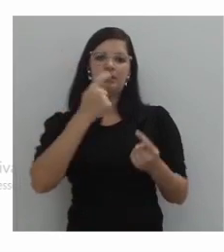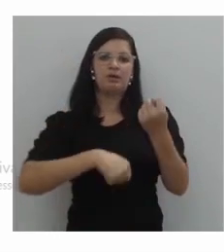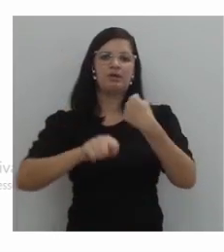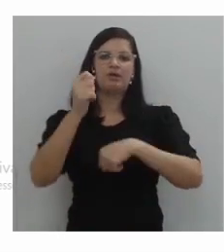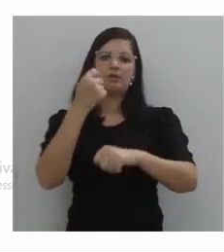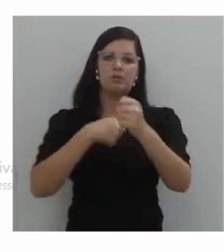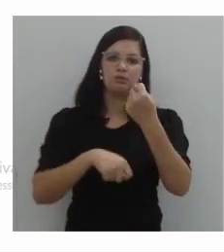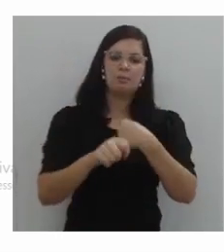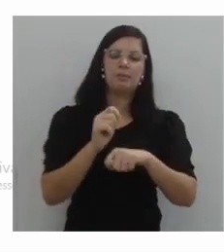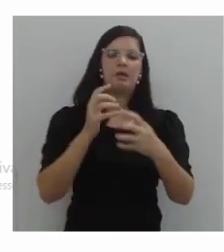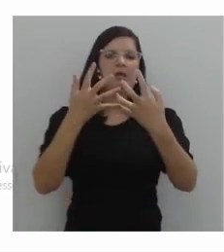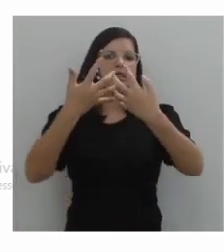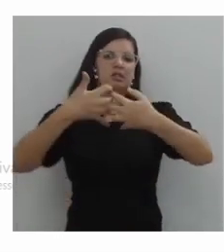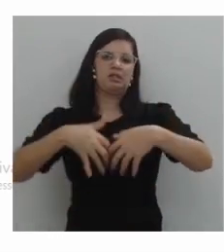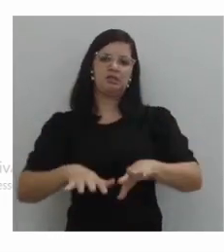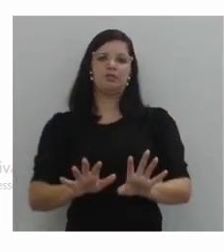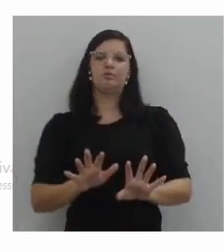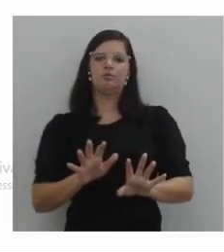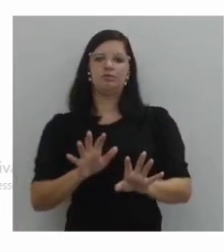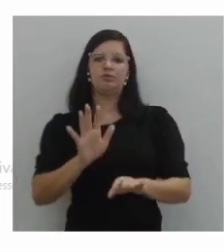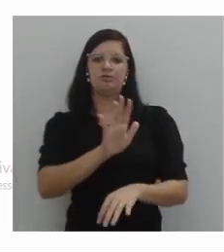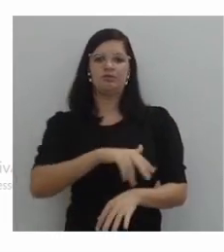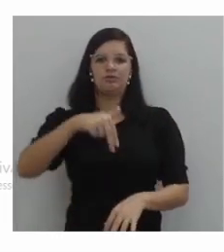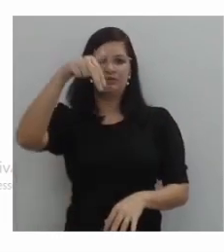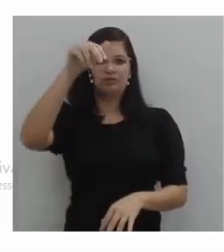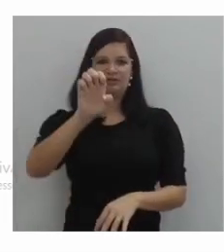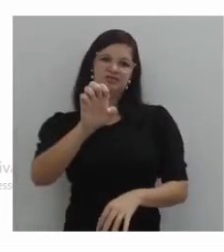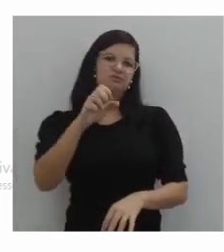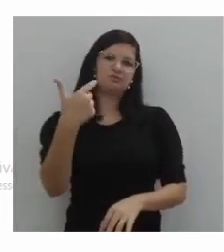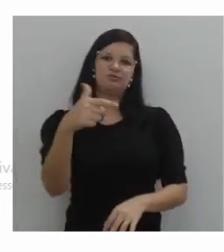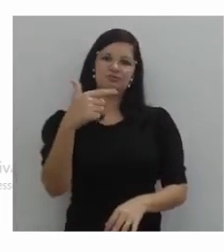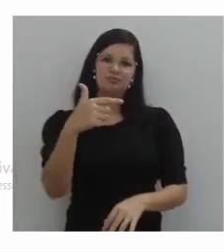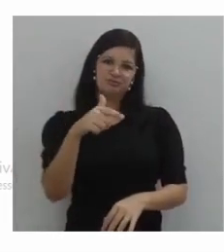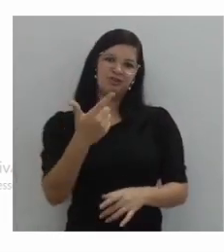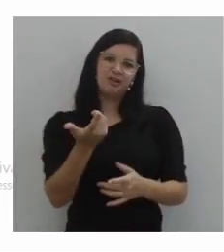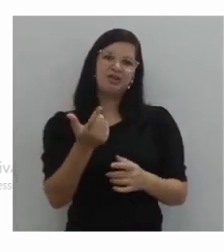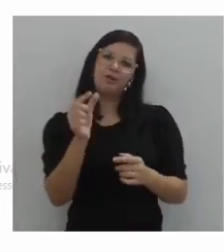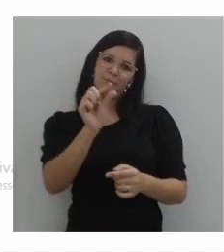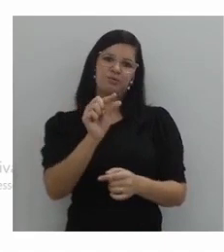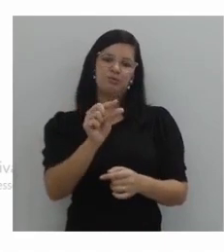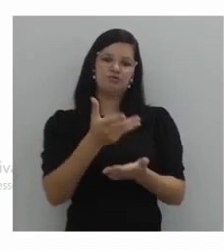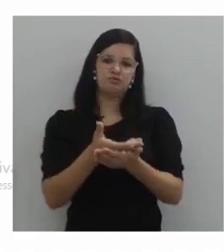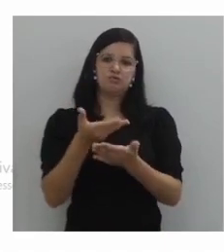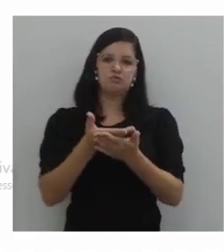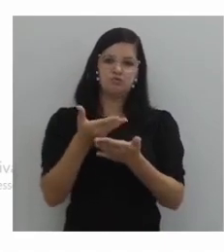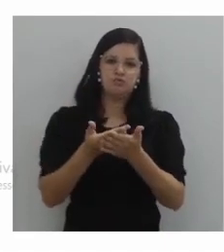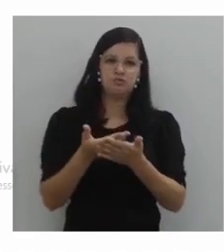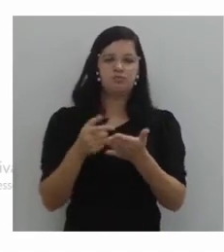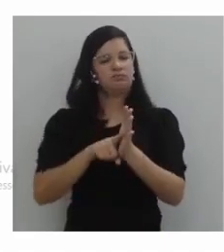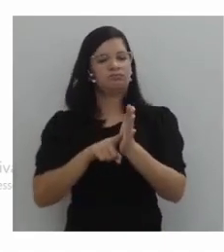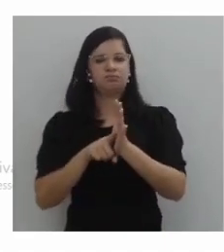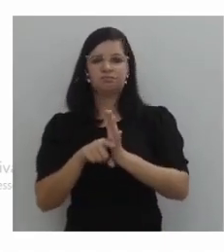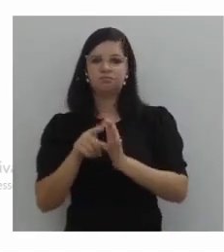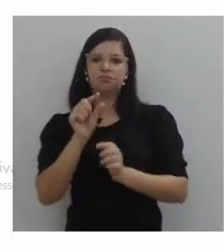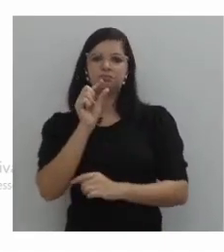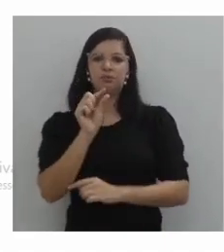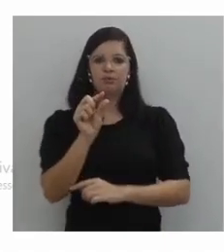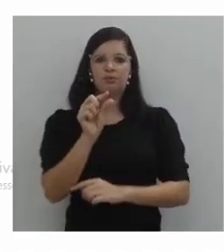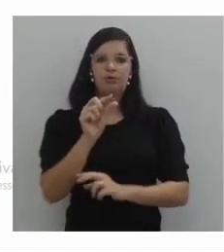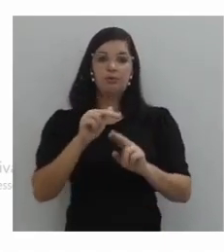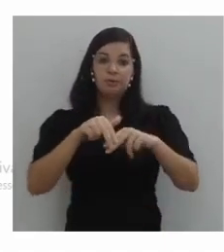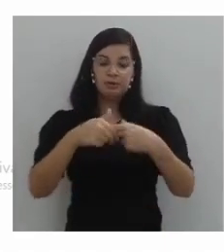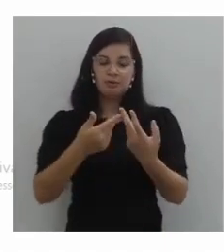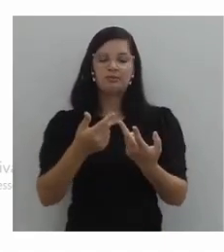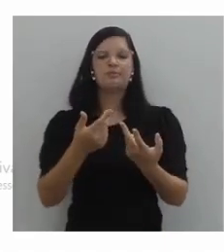importância econômica, natural para o Nordeste, mas que não tem tantos estudos elaborados sobre, tá? Então é interessante que a gente